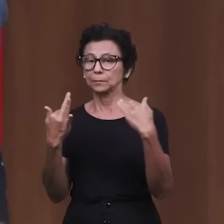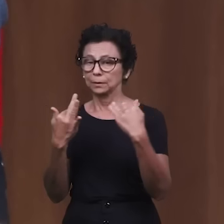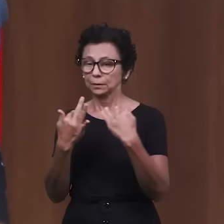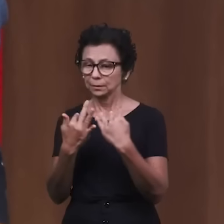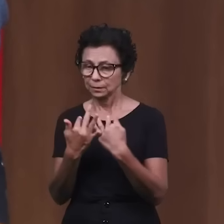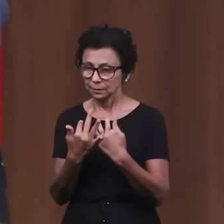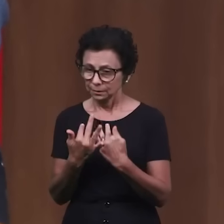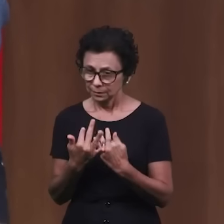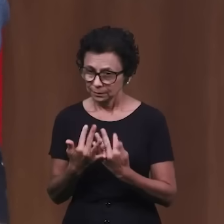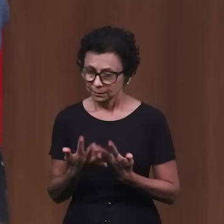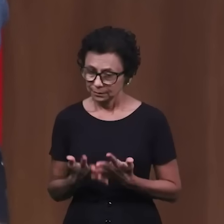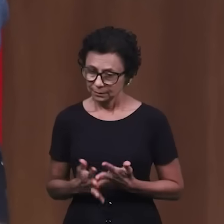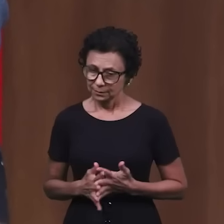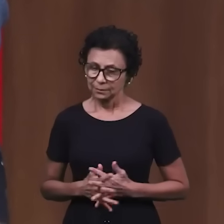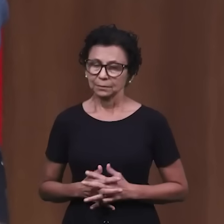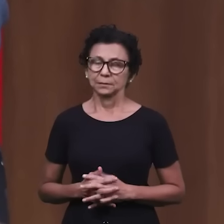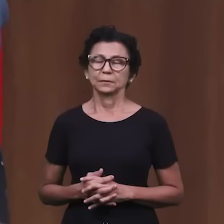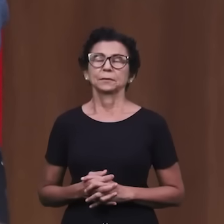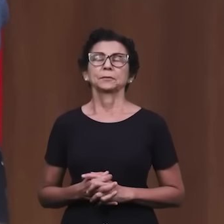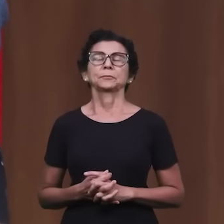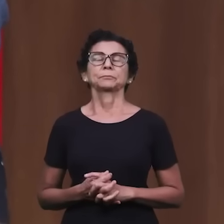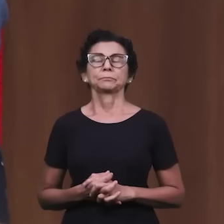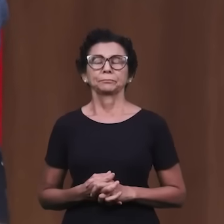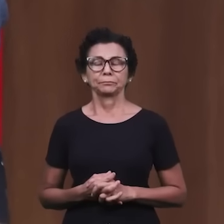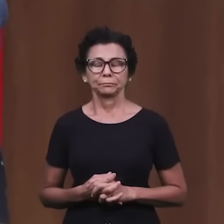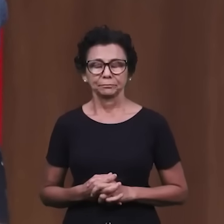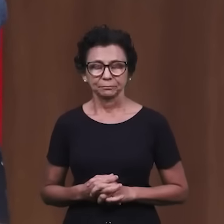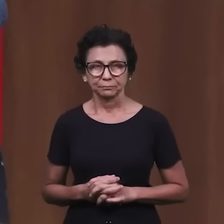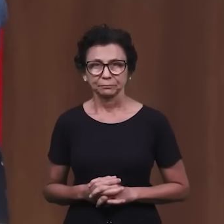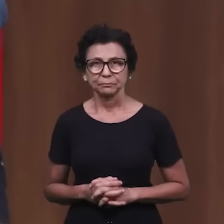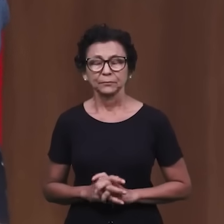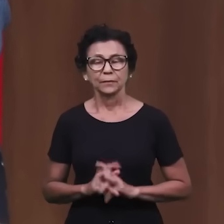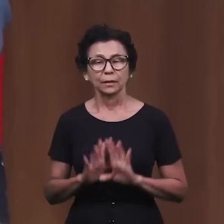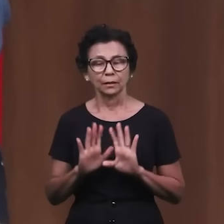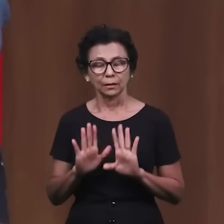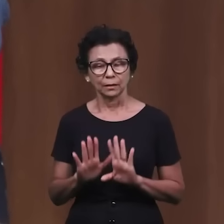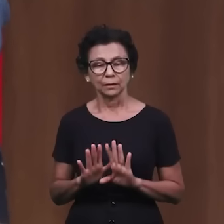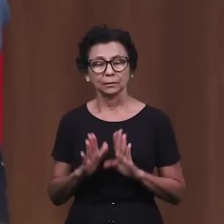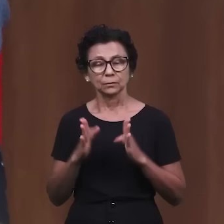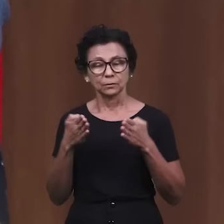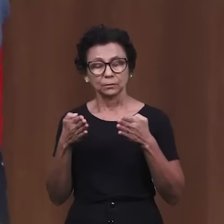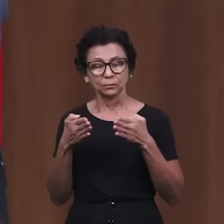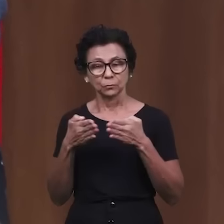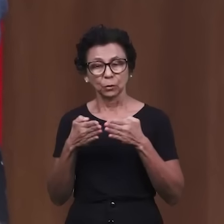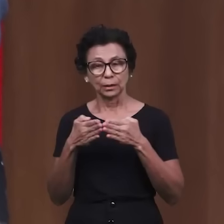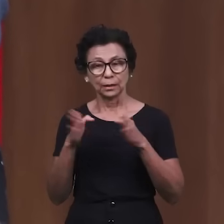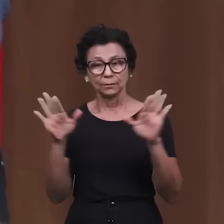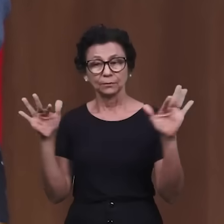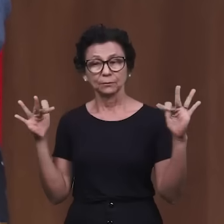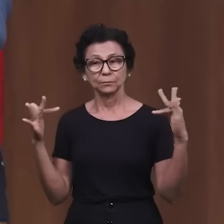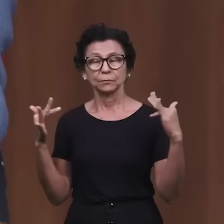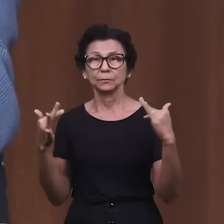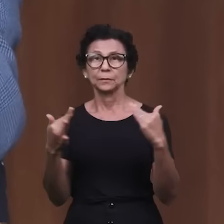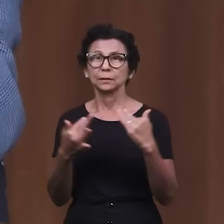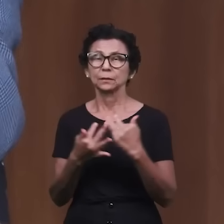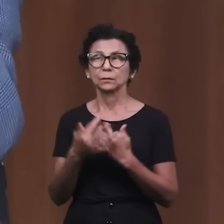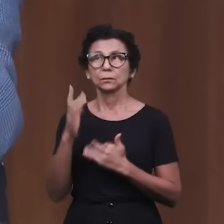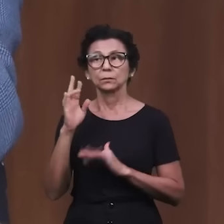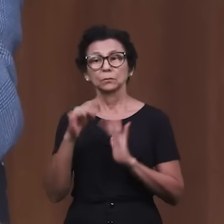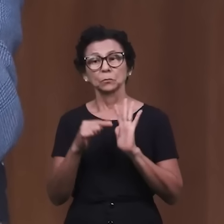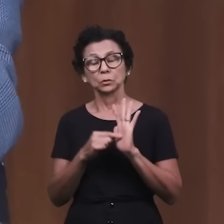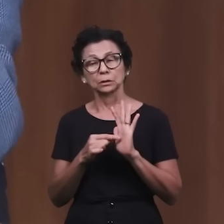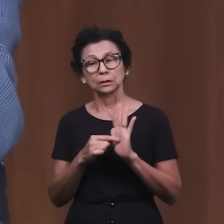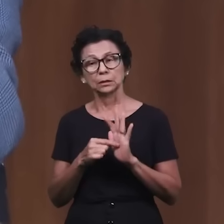dizer, aí você já vai dizer, olha, eu vou ter que fazer um trabalho com as famílias. Olha, o senhor está mostrando uma dificuldade